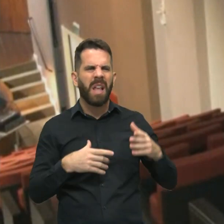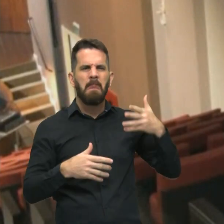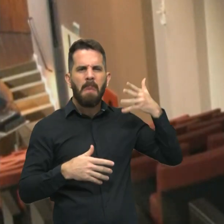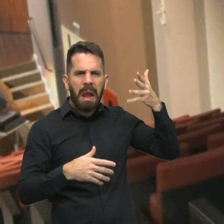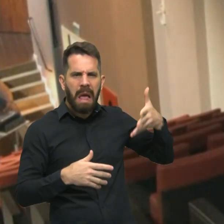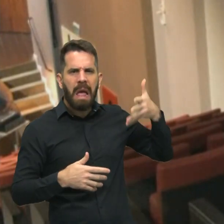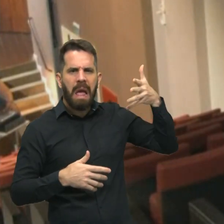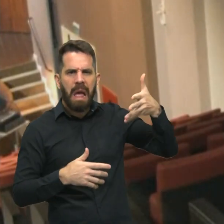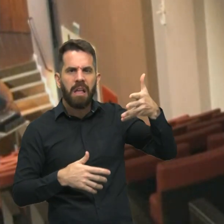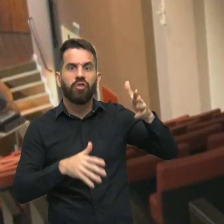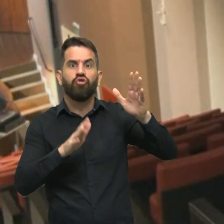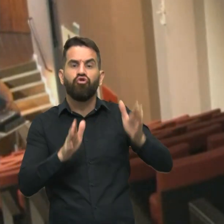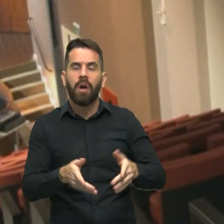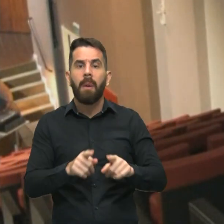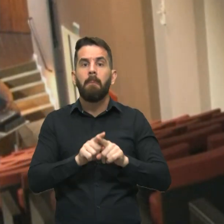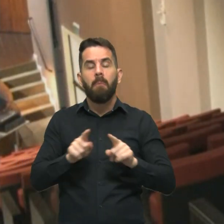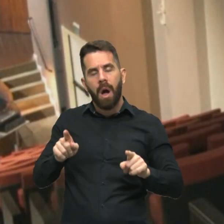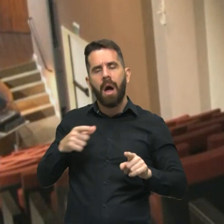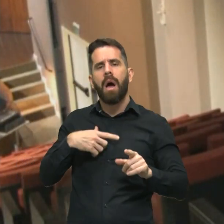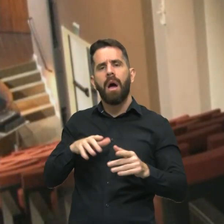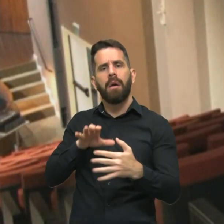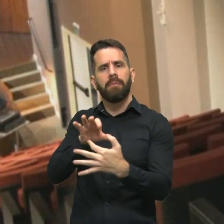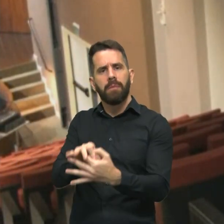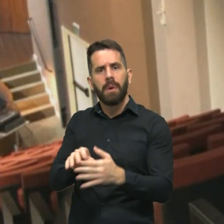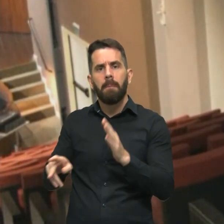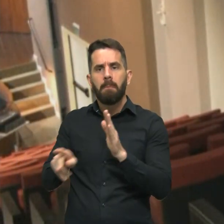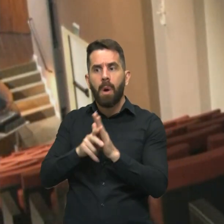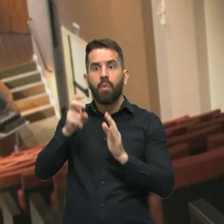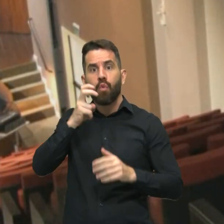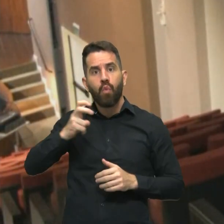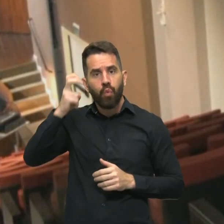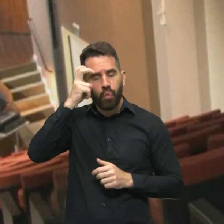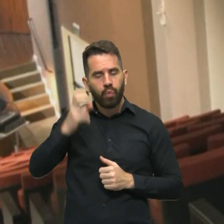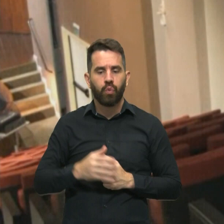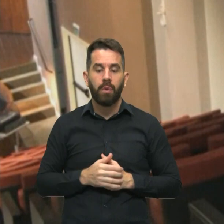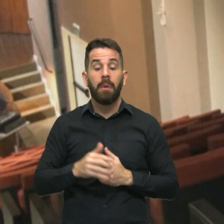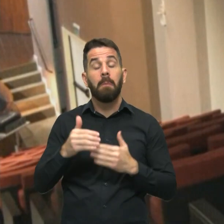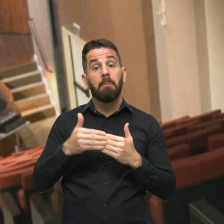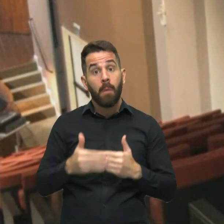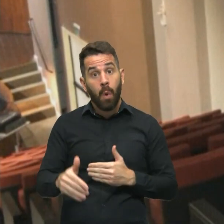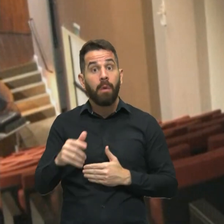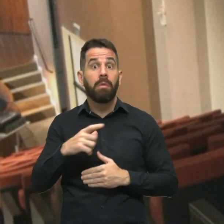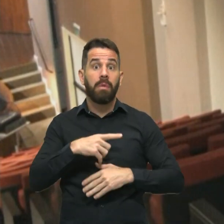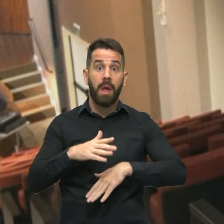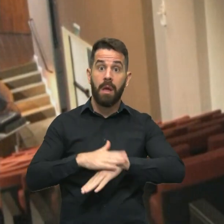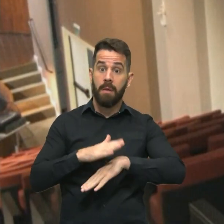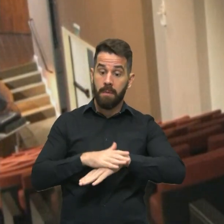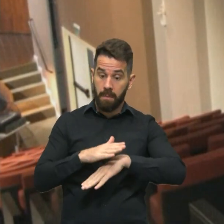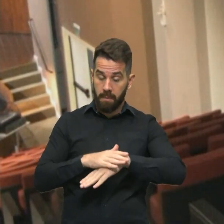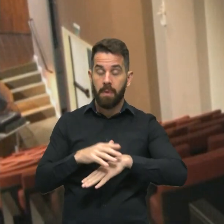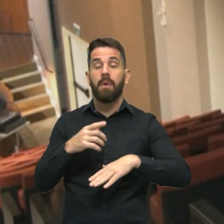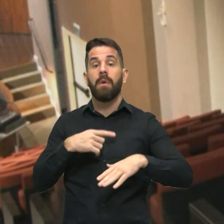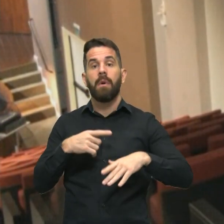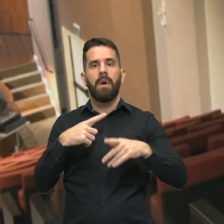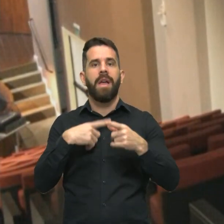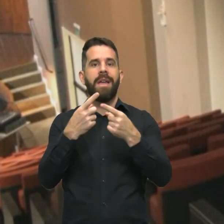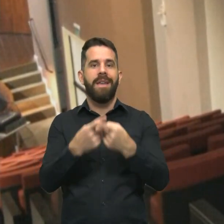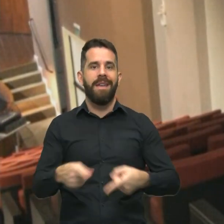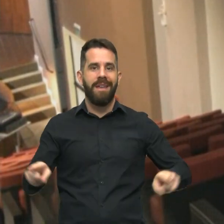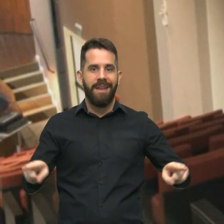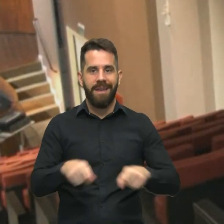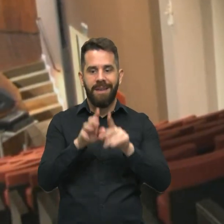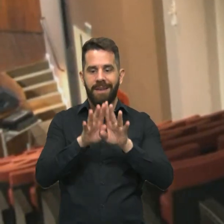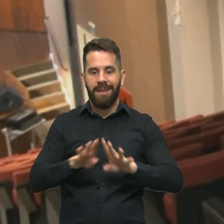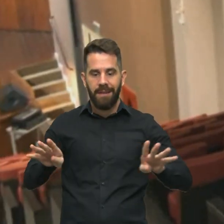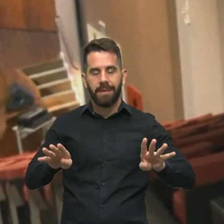tem também a programação cultural. Daqui a pouco tem um recital, um recital didático com a professora